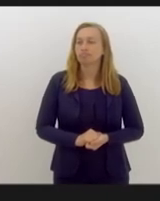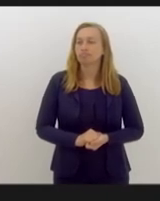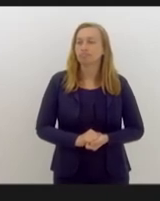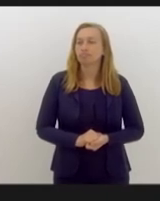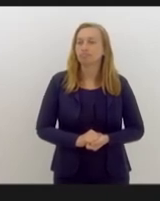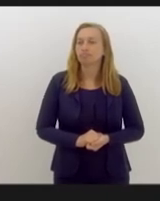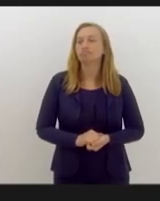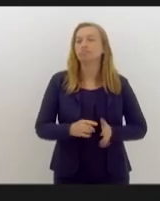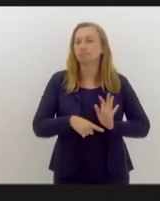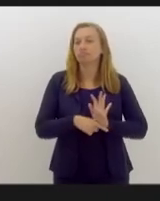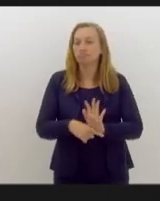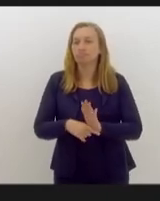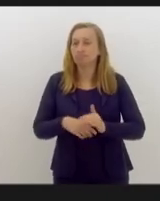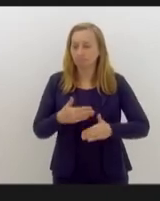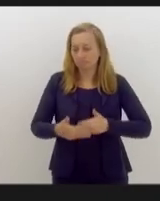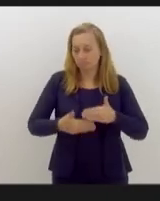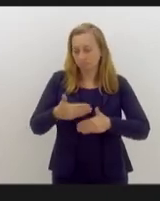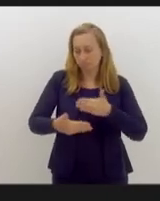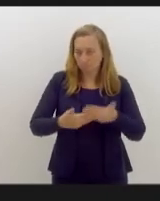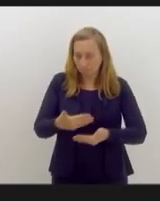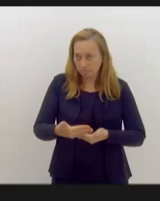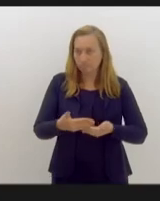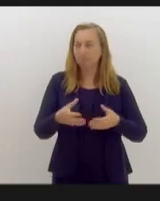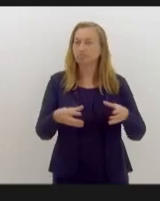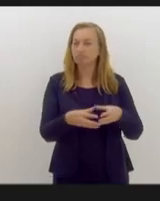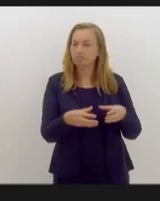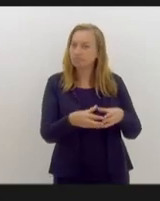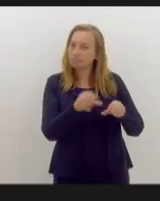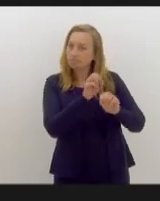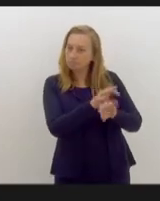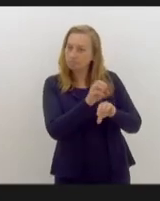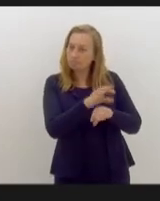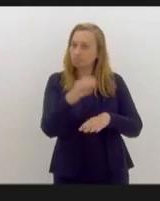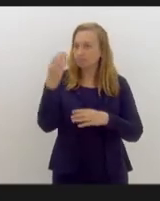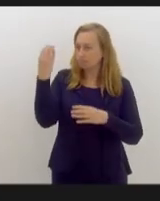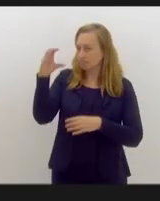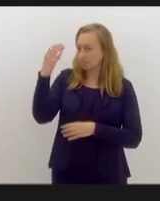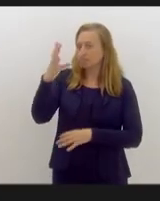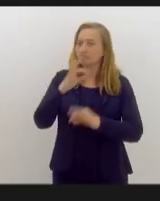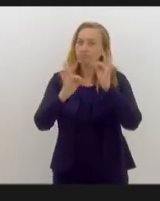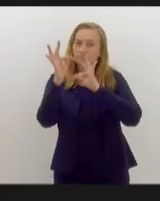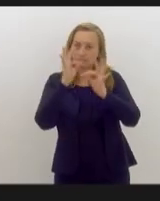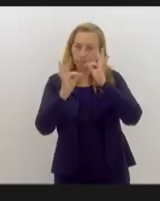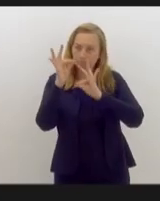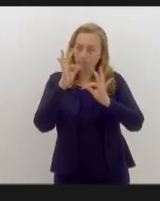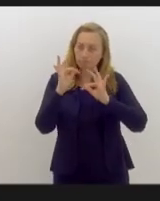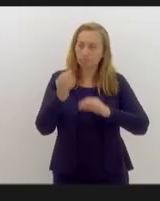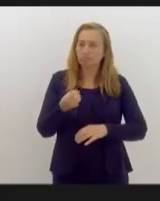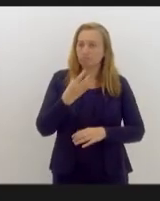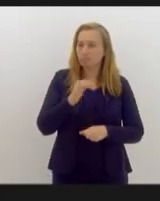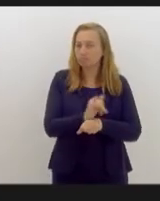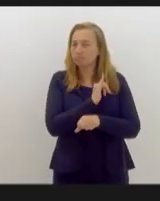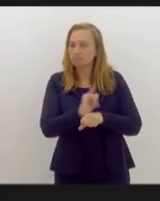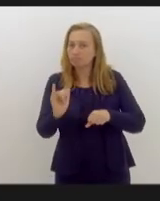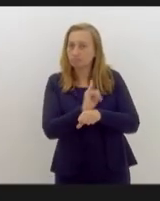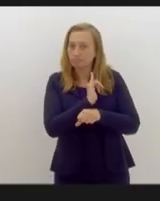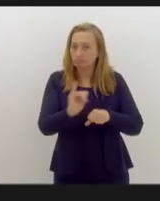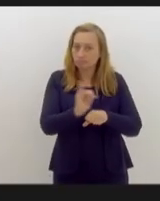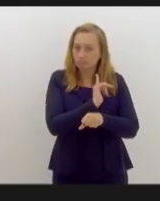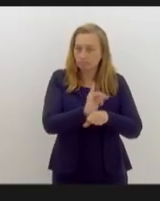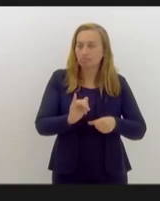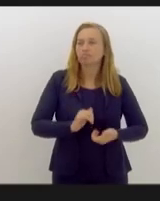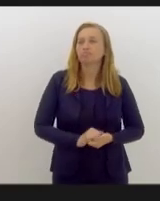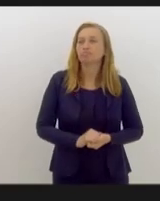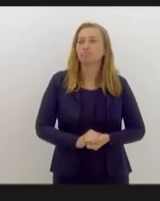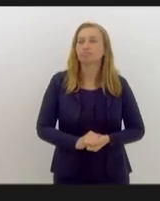tem contribuído com avanço a partir das comissões de educação, de ciência e tecnologia, e com uma boa articulação com o que vem